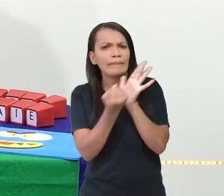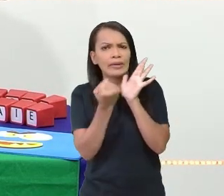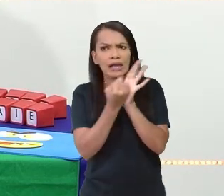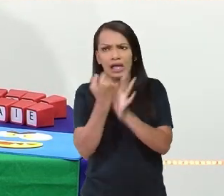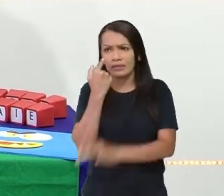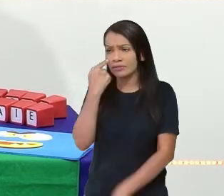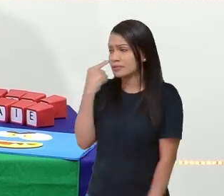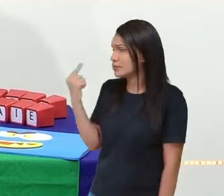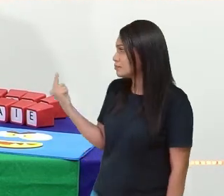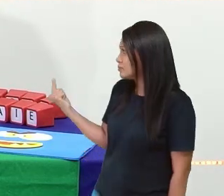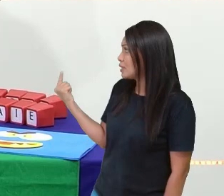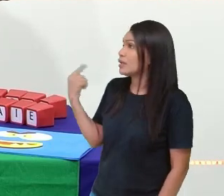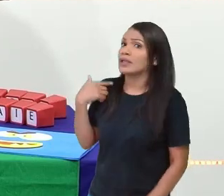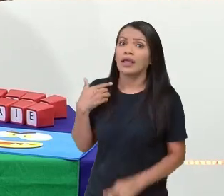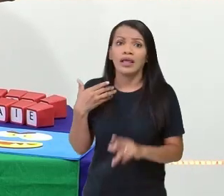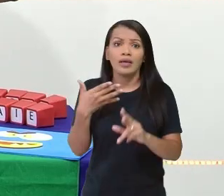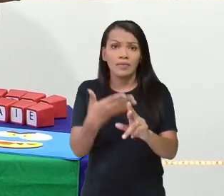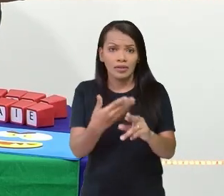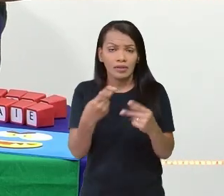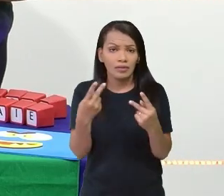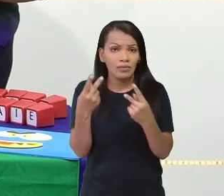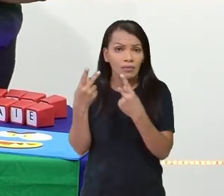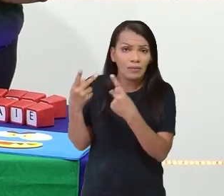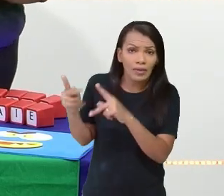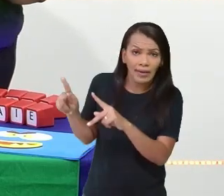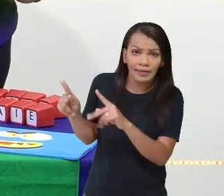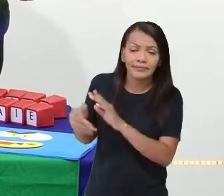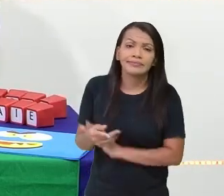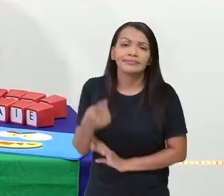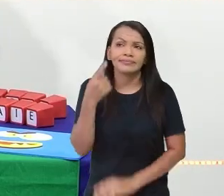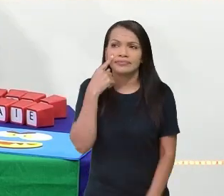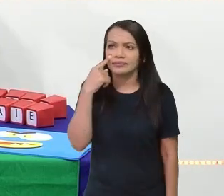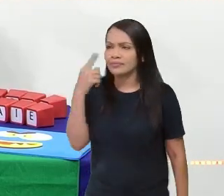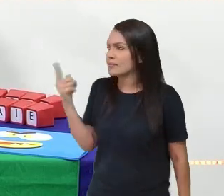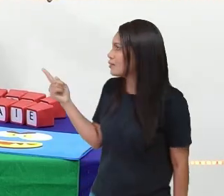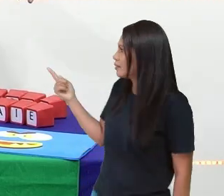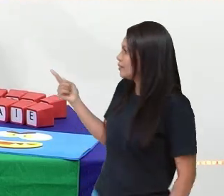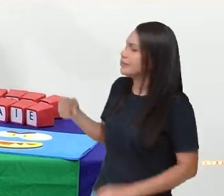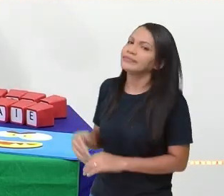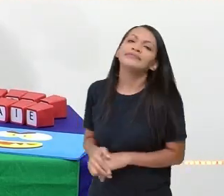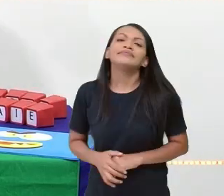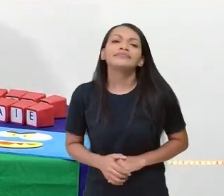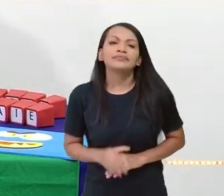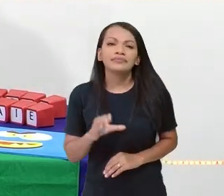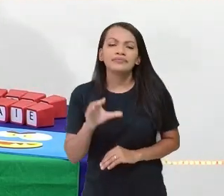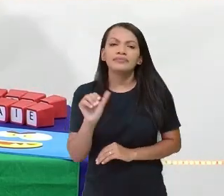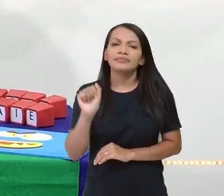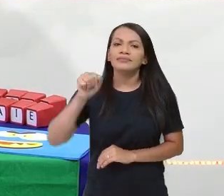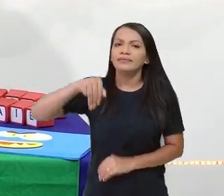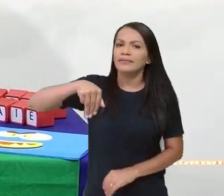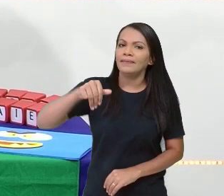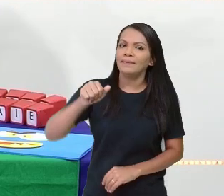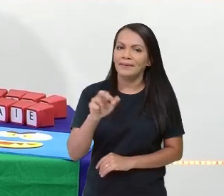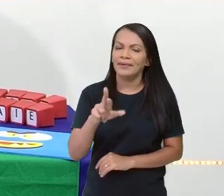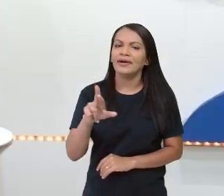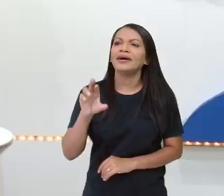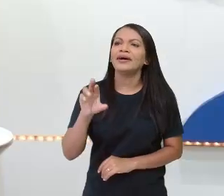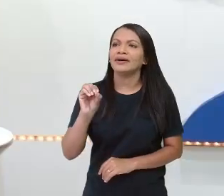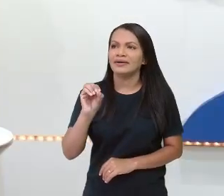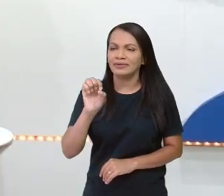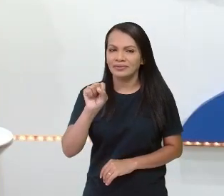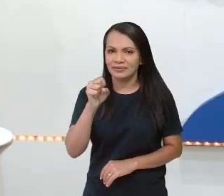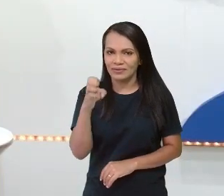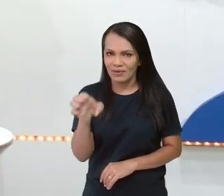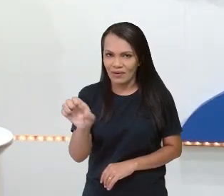E representa seu país. Camarões, que hoje vai perder. Vai perder, vai, né? Perder. Vai